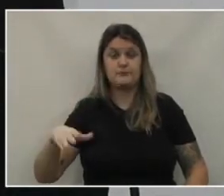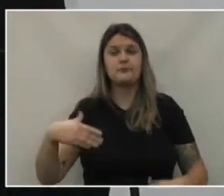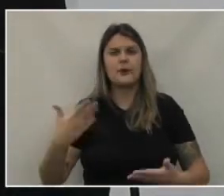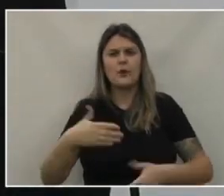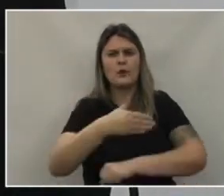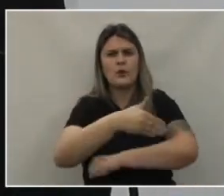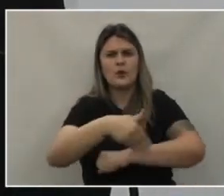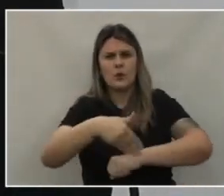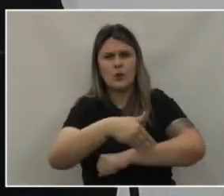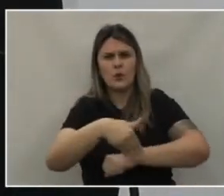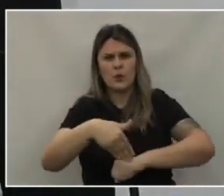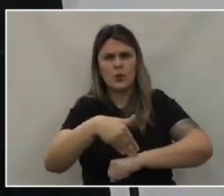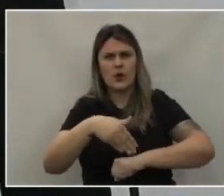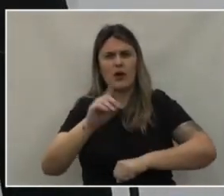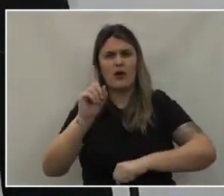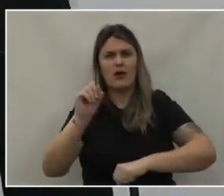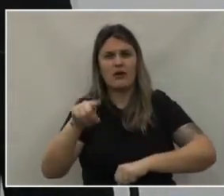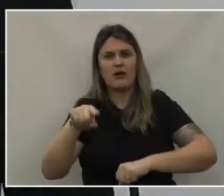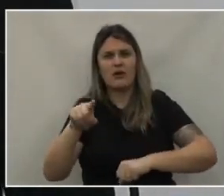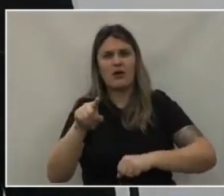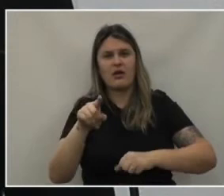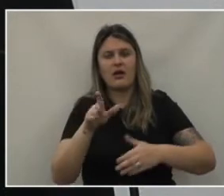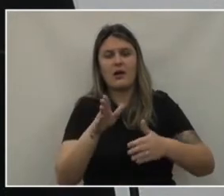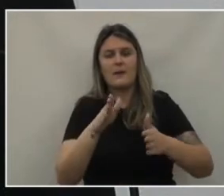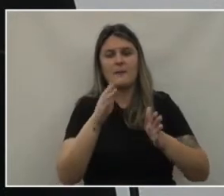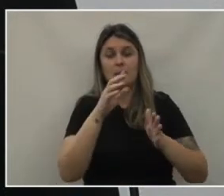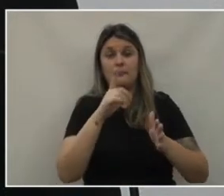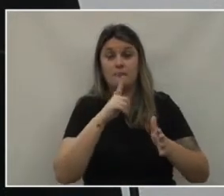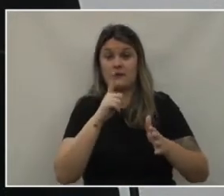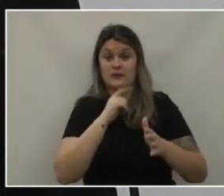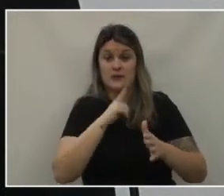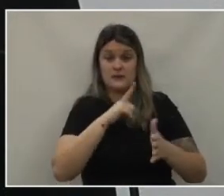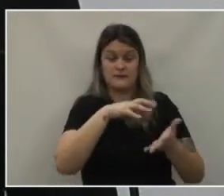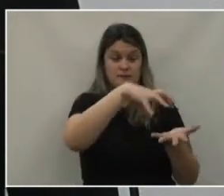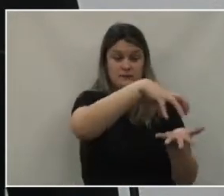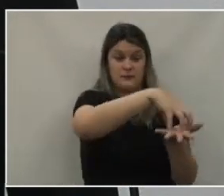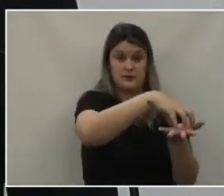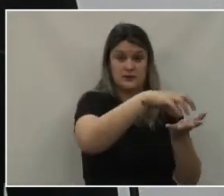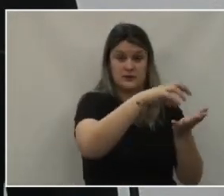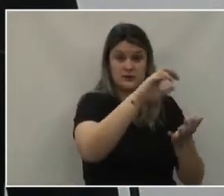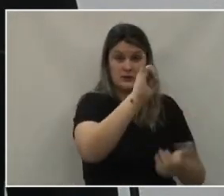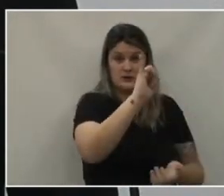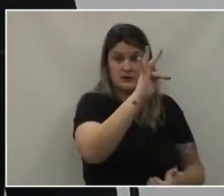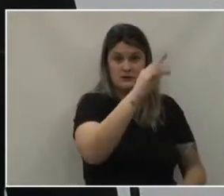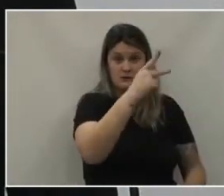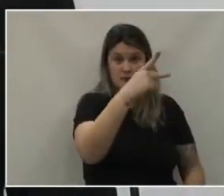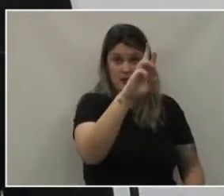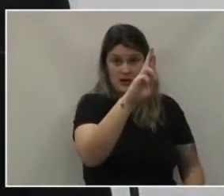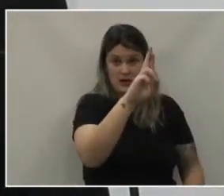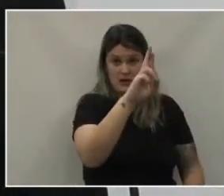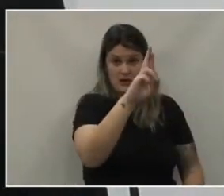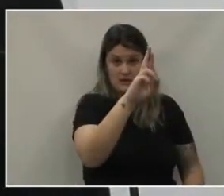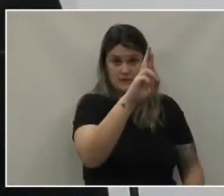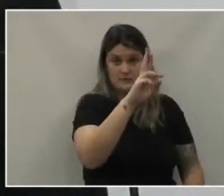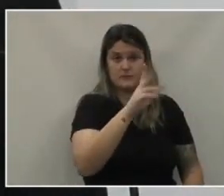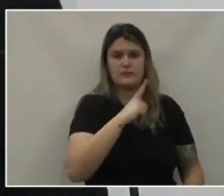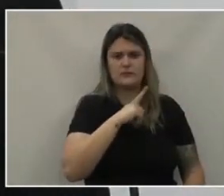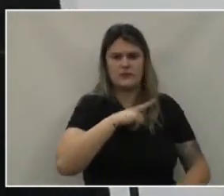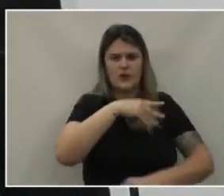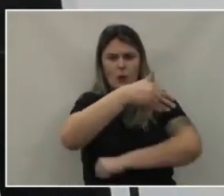rua que dá do lado do Instituto Federal, aonde está situado, E quem olha de